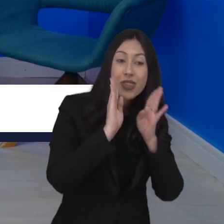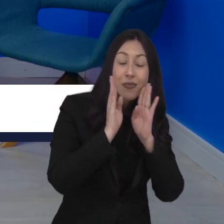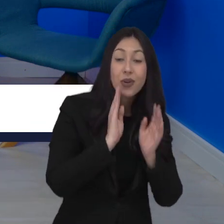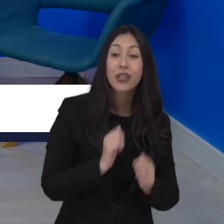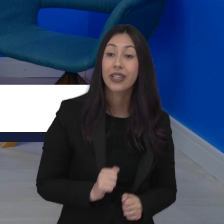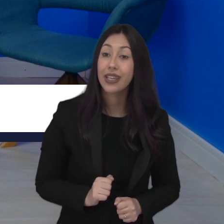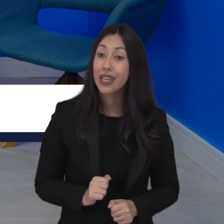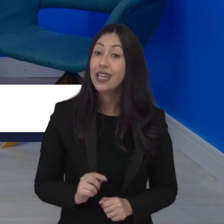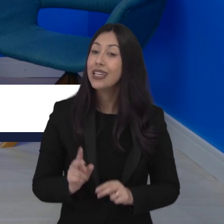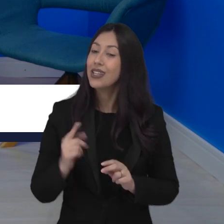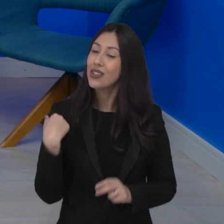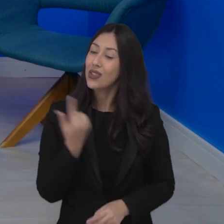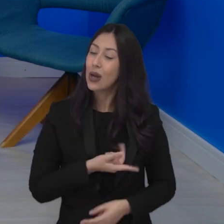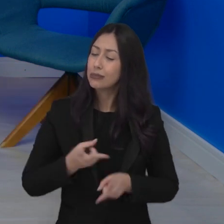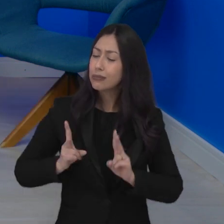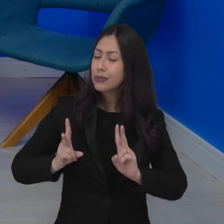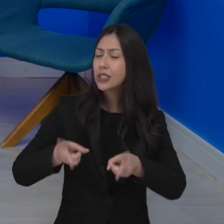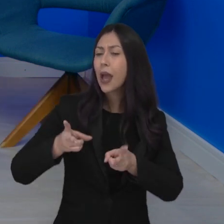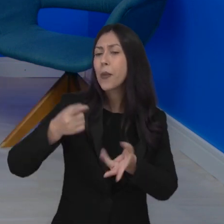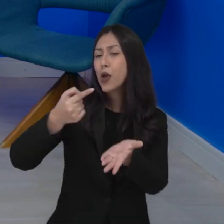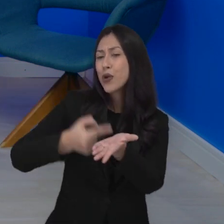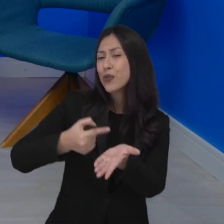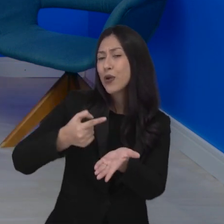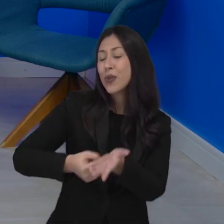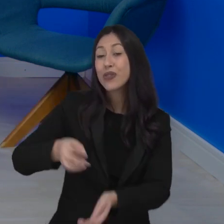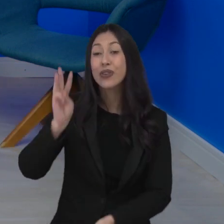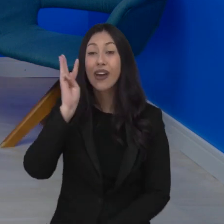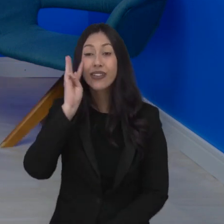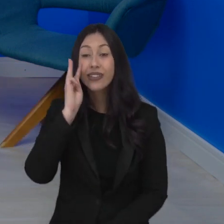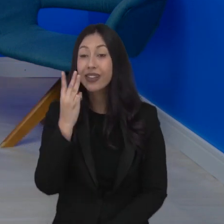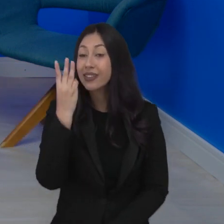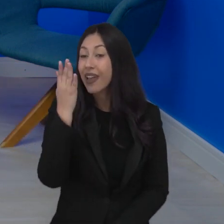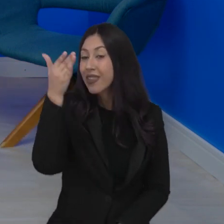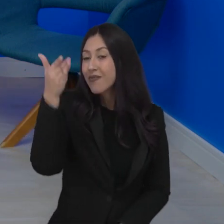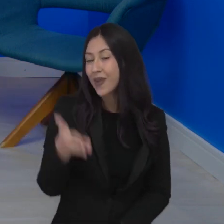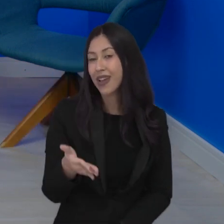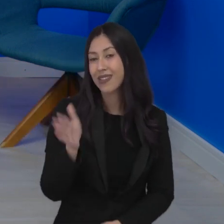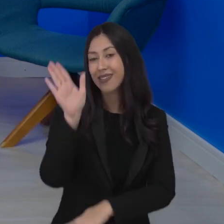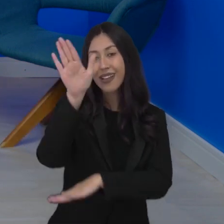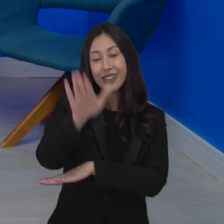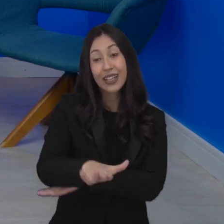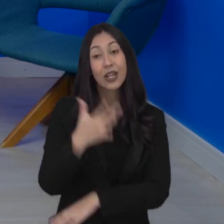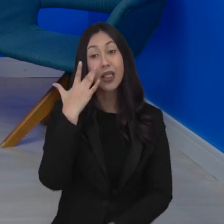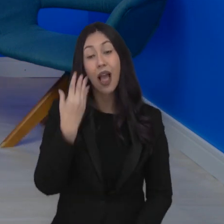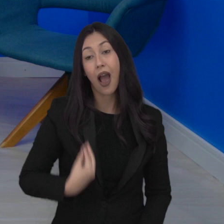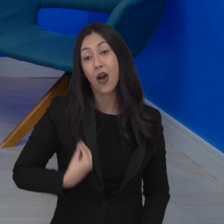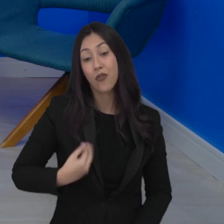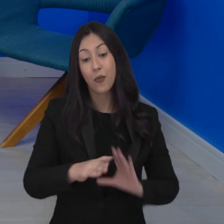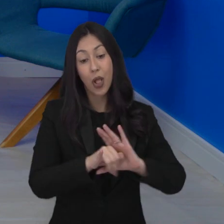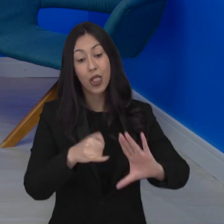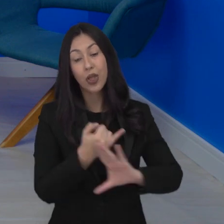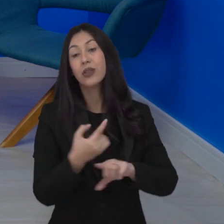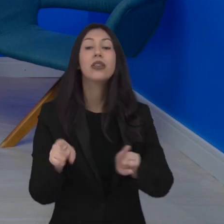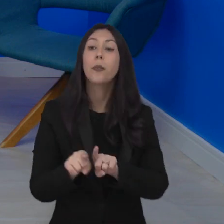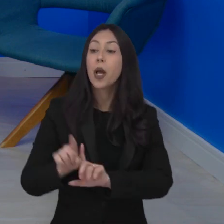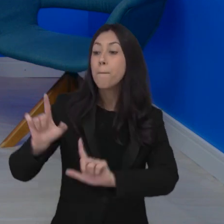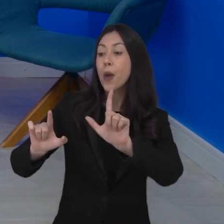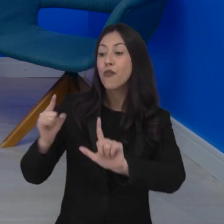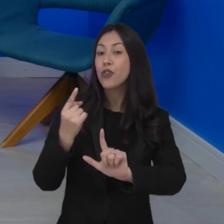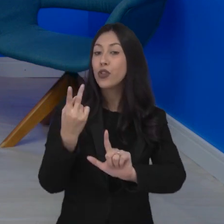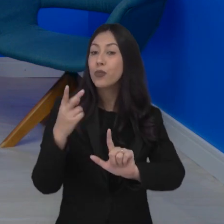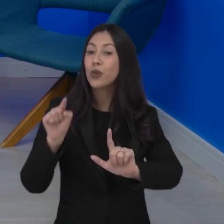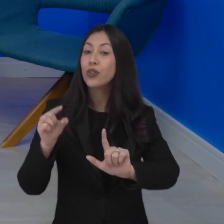para o Facebook. E nós temos um encontro marcado aqui toda terça-feira às 3h30 da tarde, ao vivo pelo YouTube ou pelo